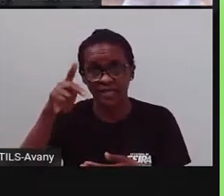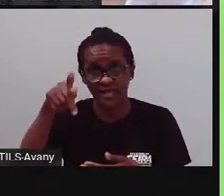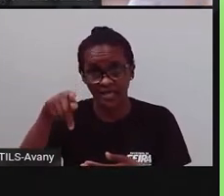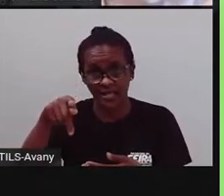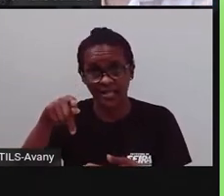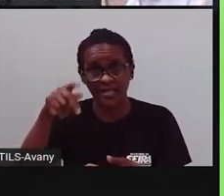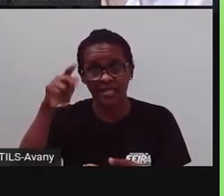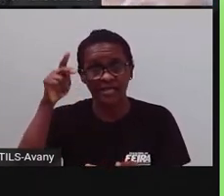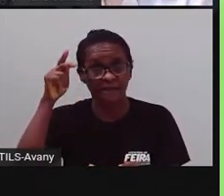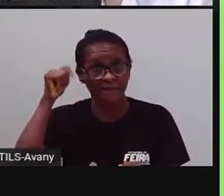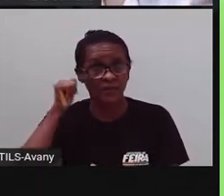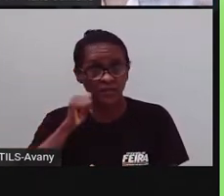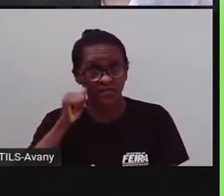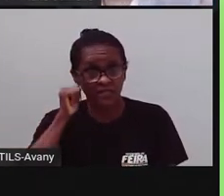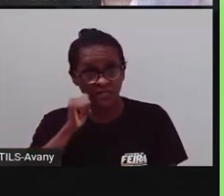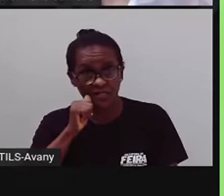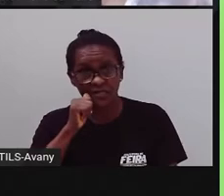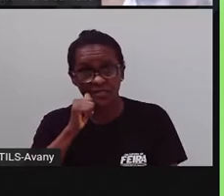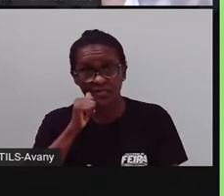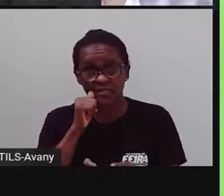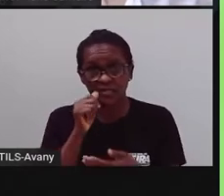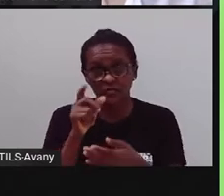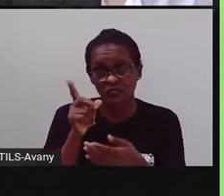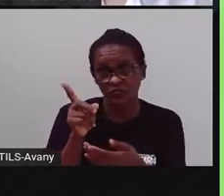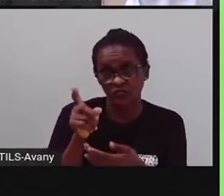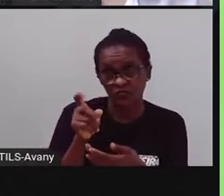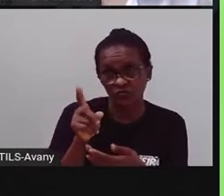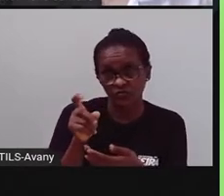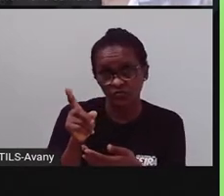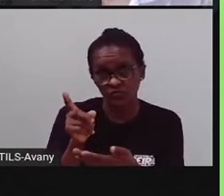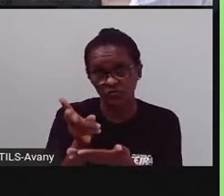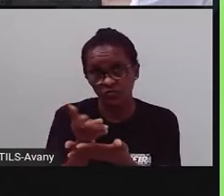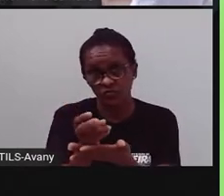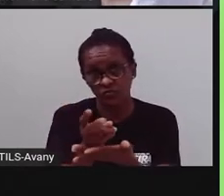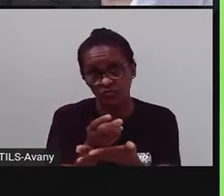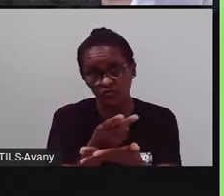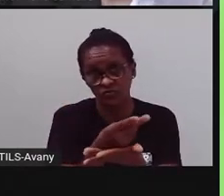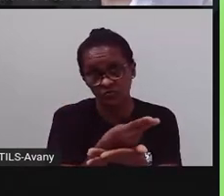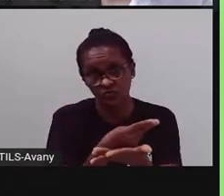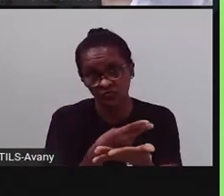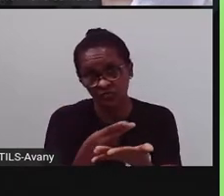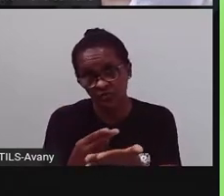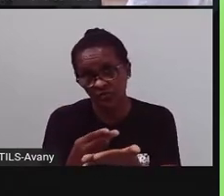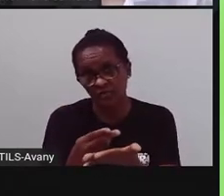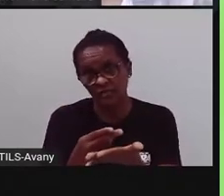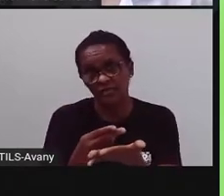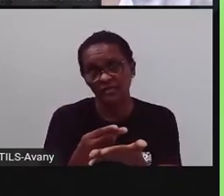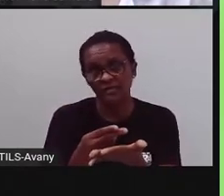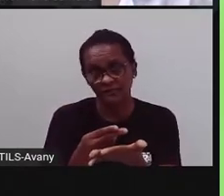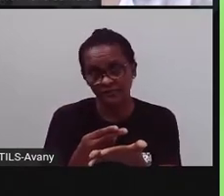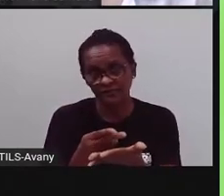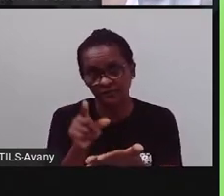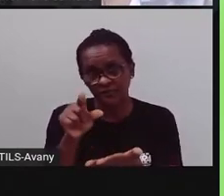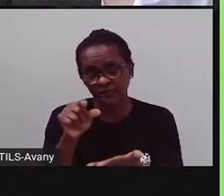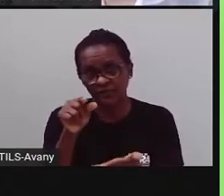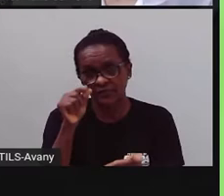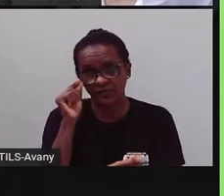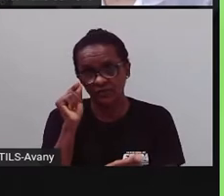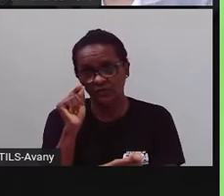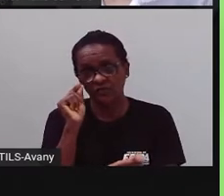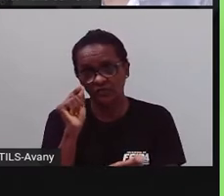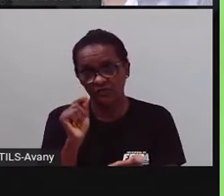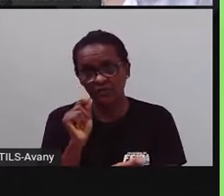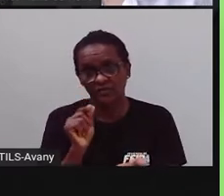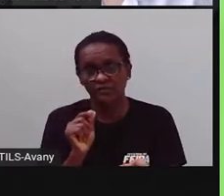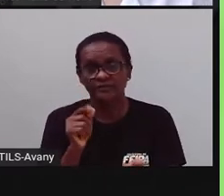desenhou né pensou nas imagens desse livro tá que tem de novo o título é hoje e